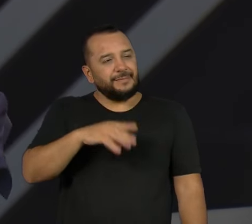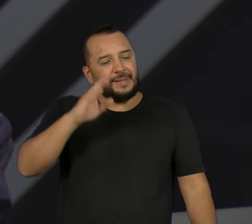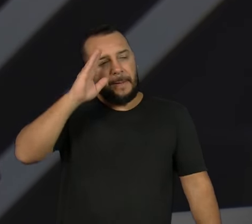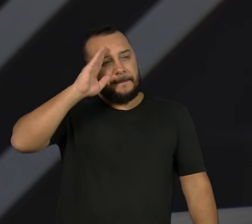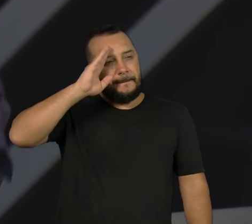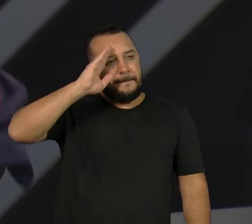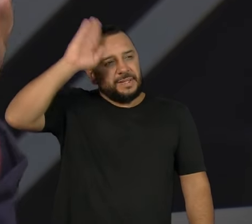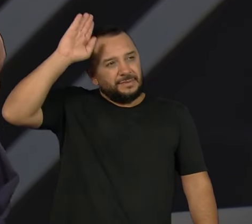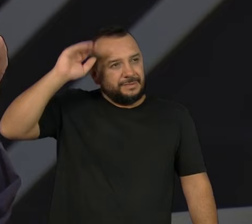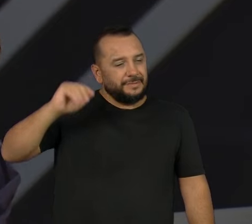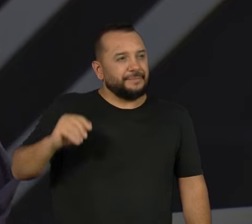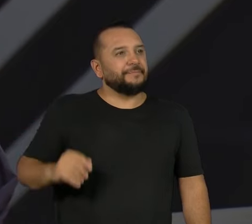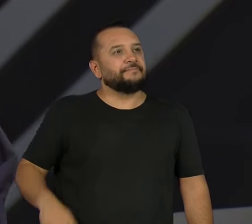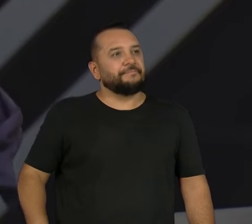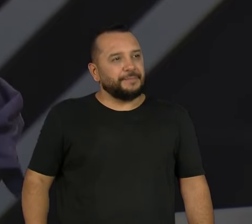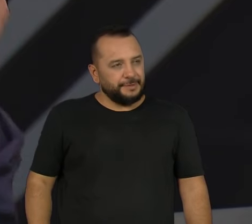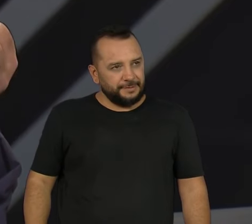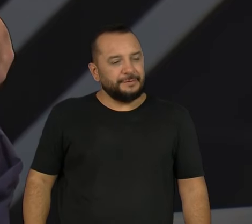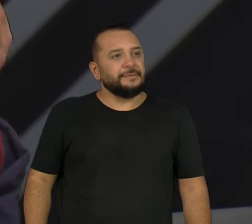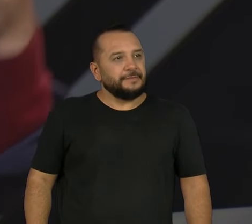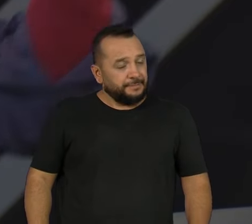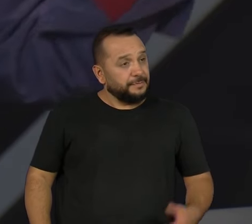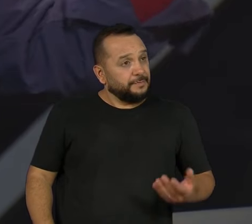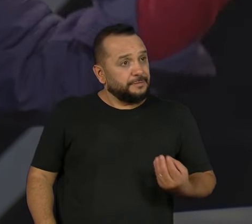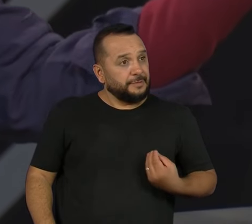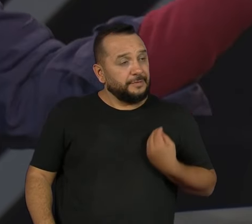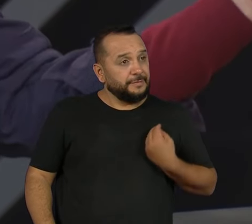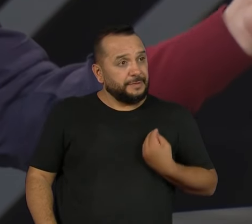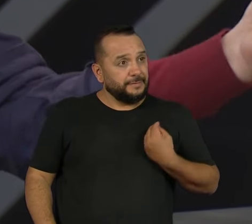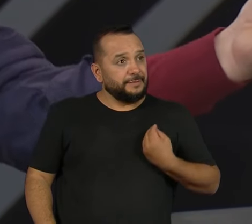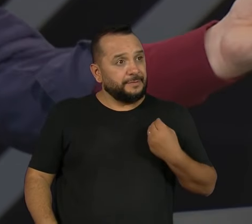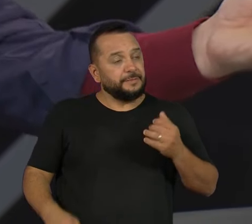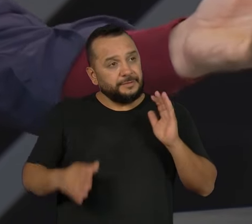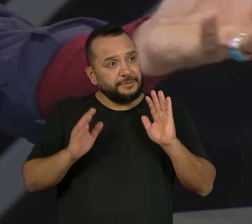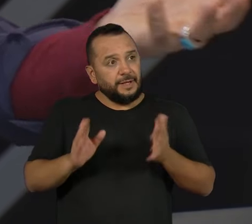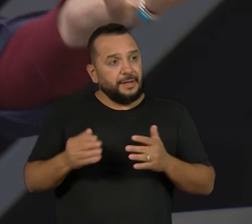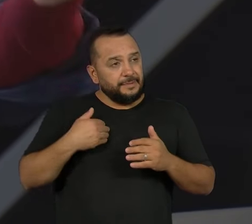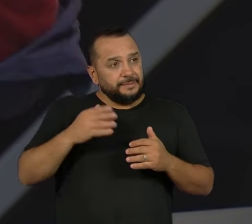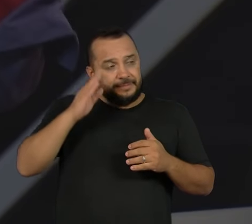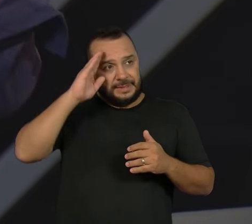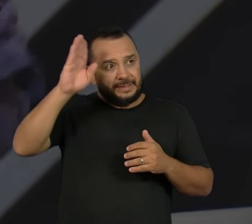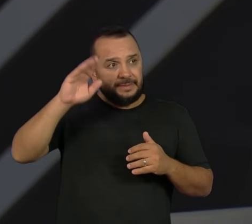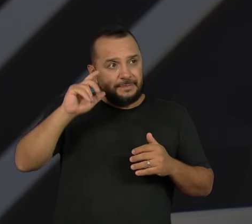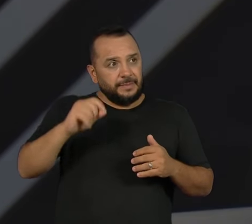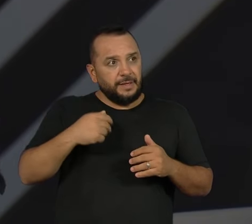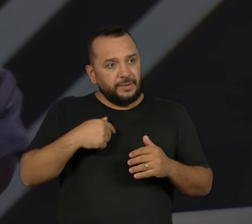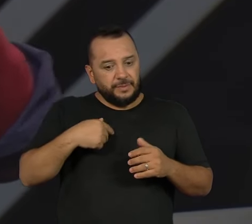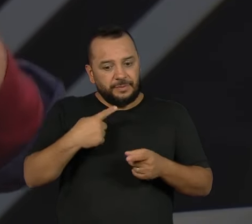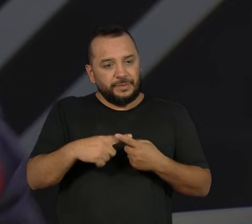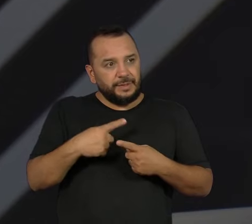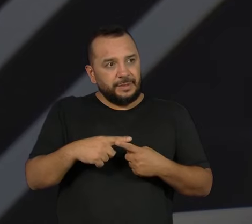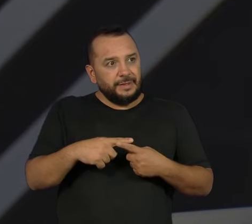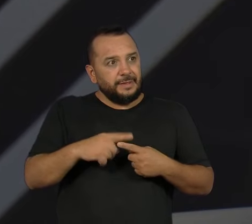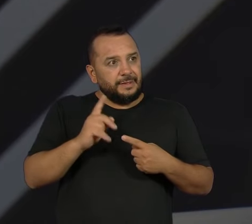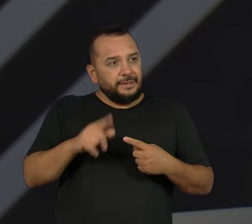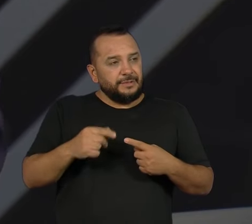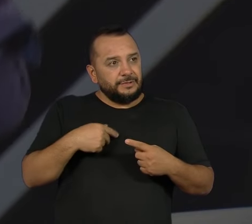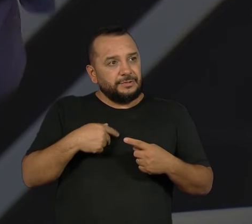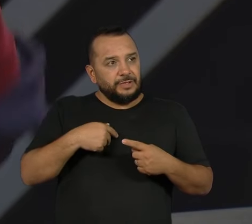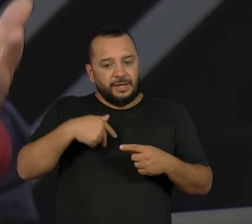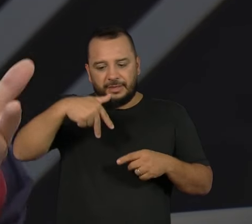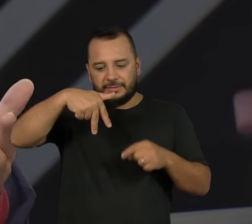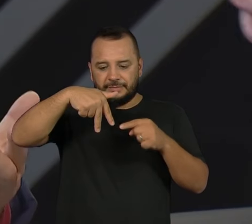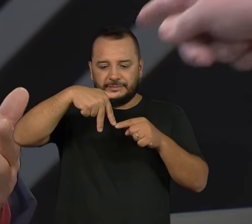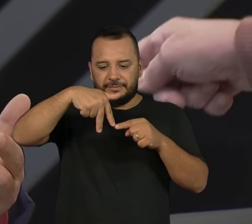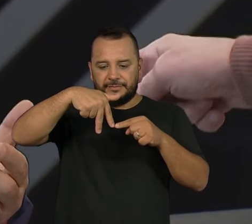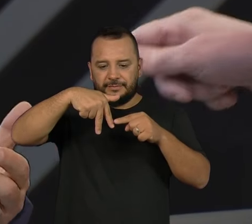mais inervados e presentes. As extremidades levam informações para a coluna e